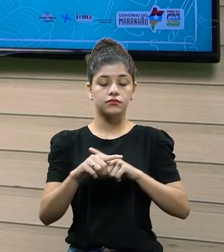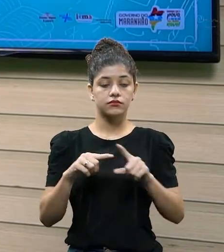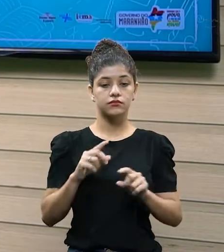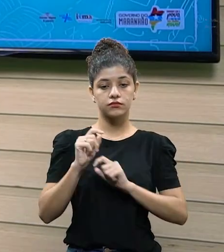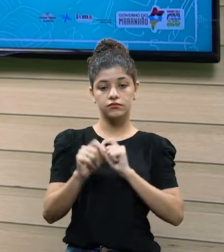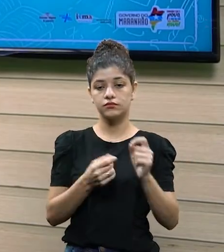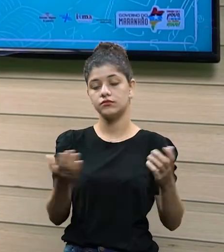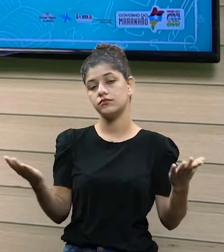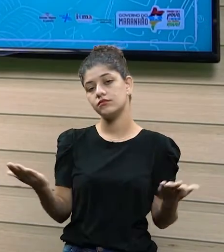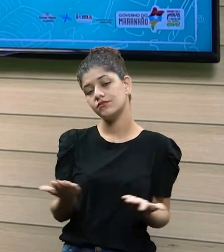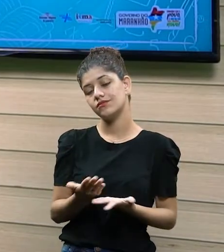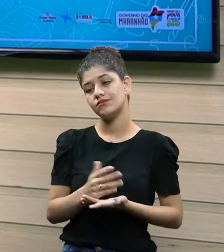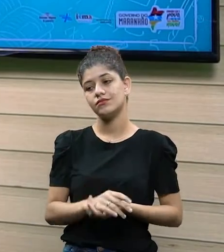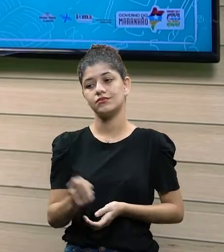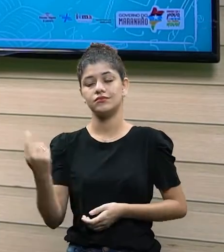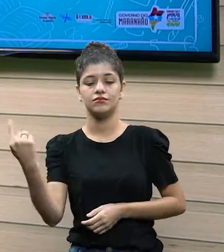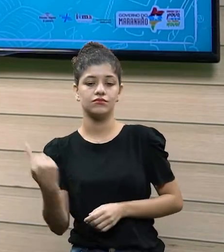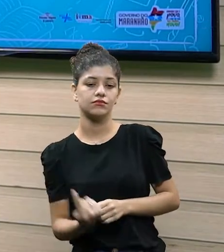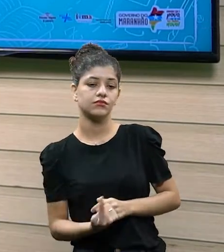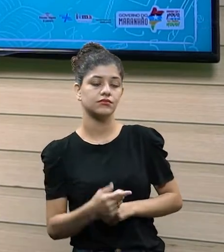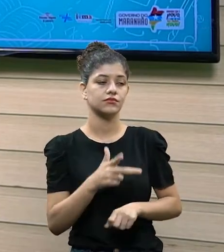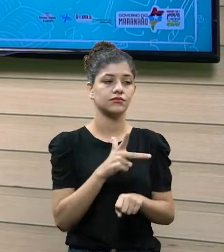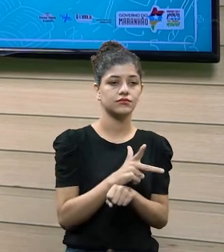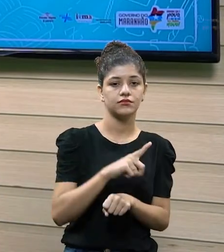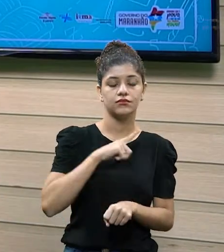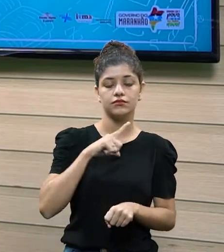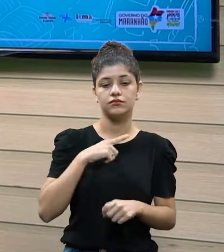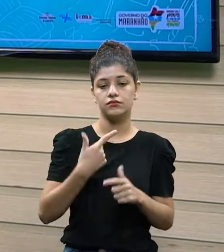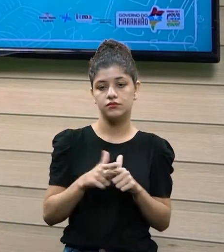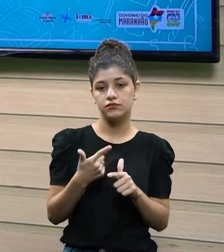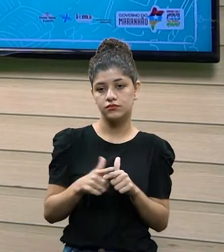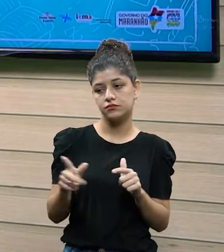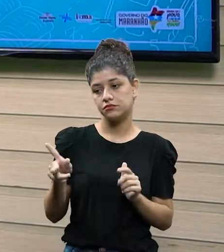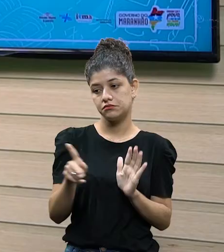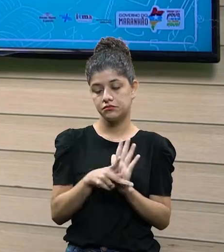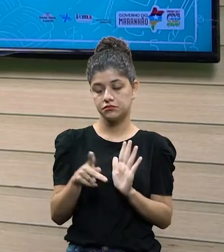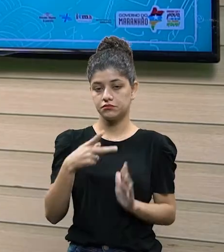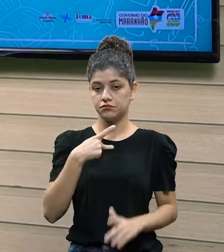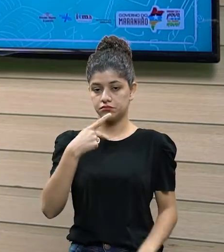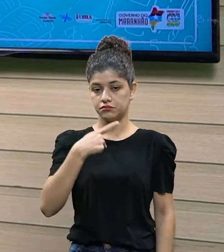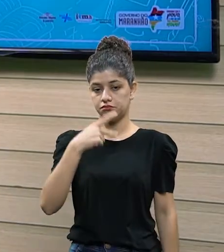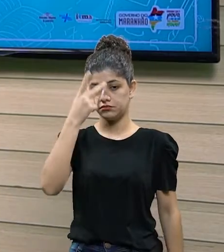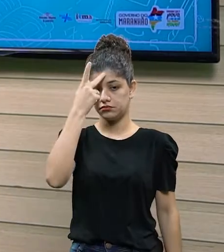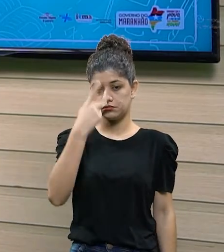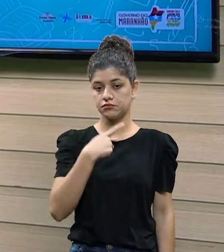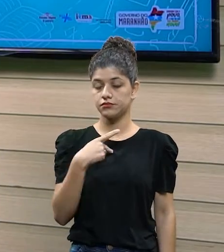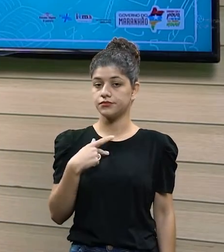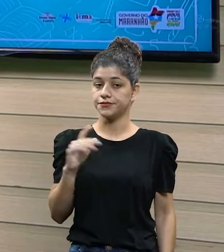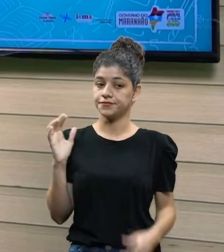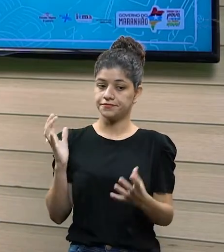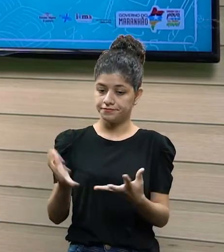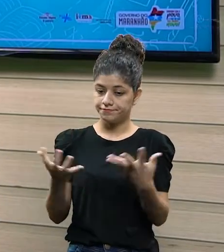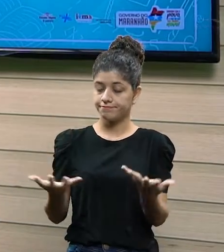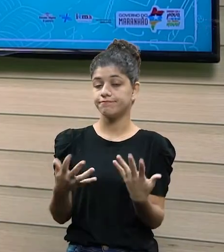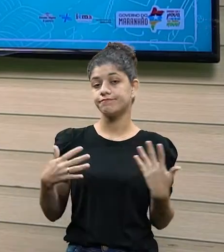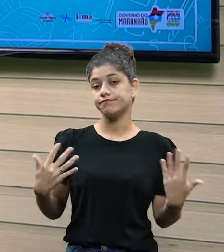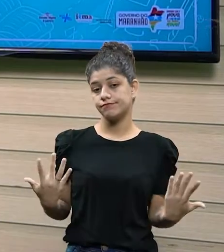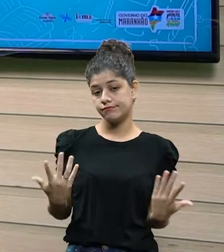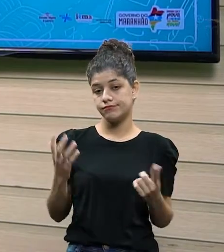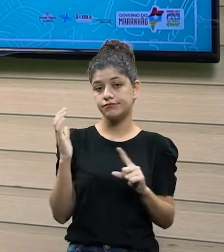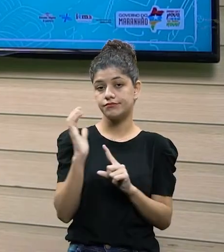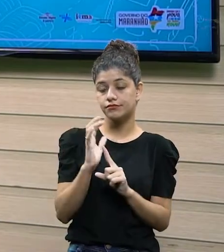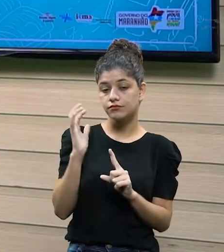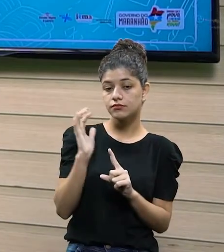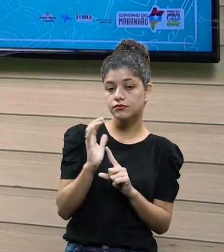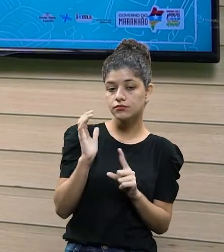que hoje eu viesse gravar aqui e tivesse tido um problema particular. Isso não poderia influenciar a gravação? Eu poderia estar com uma aparência